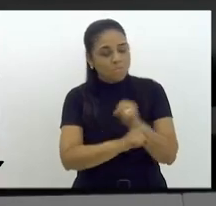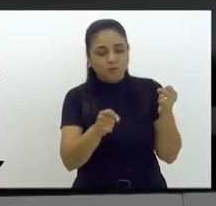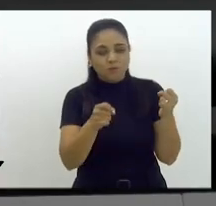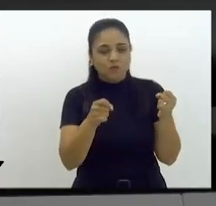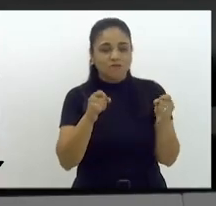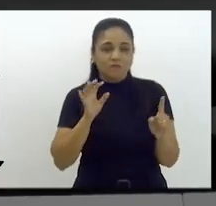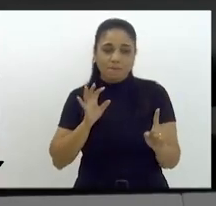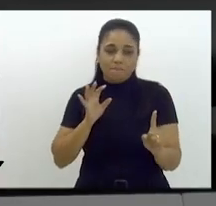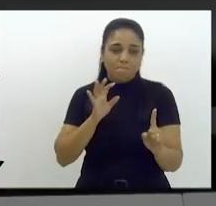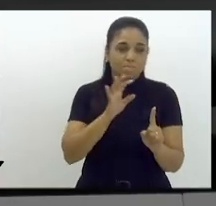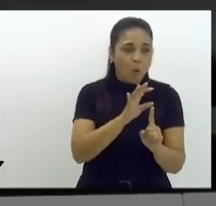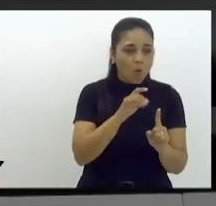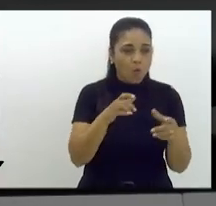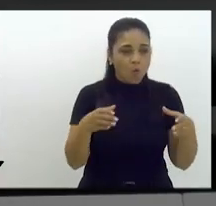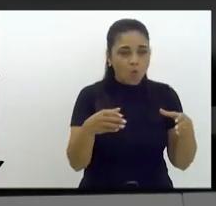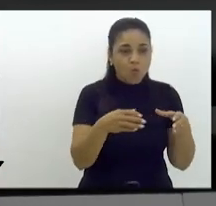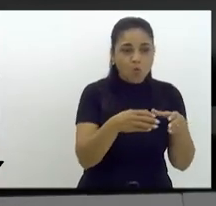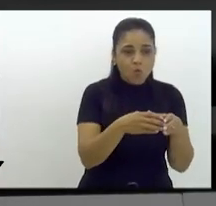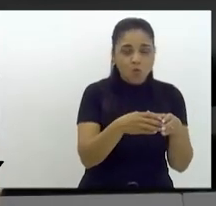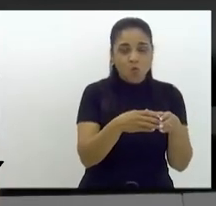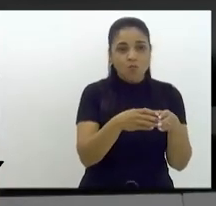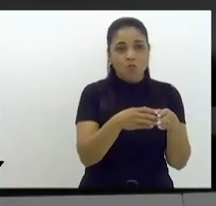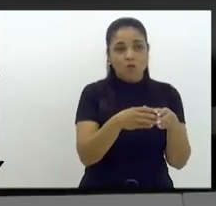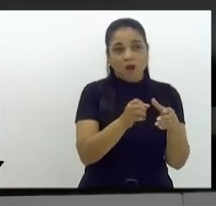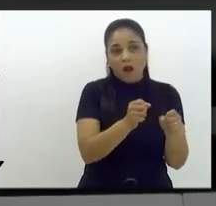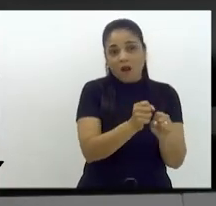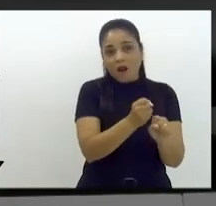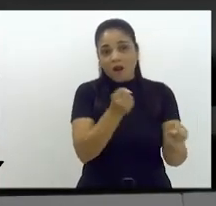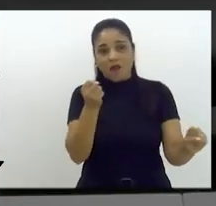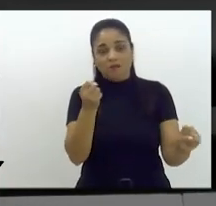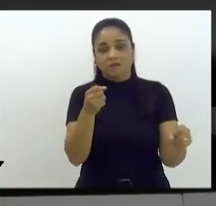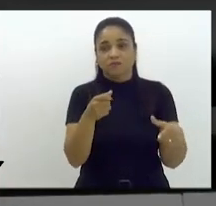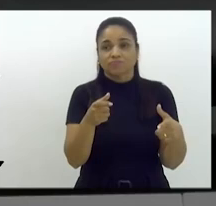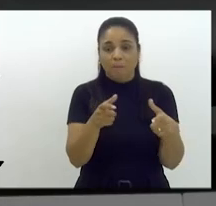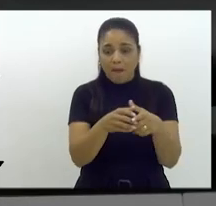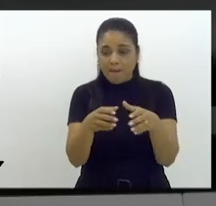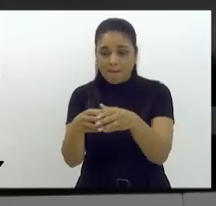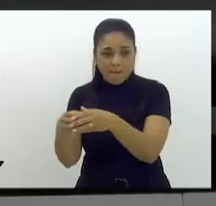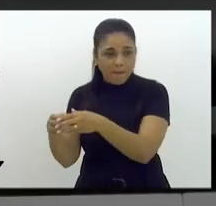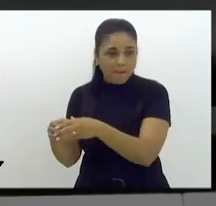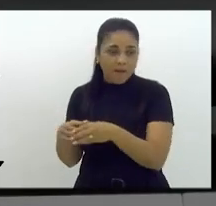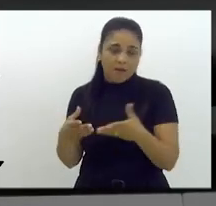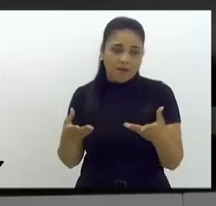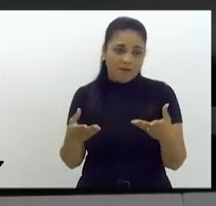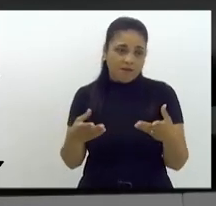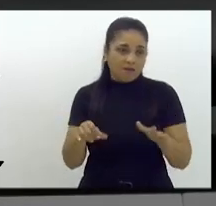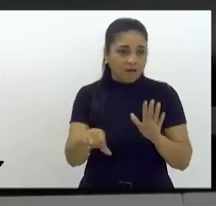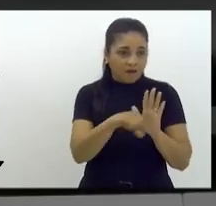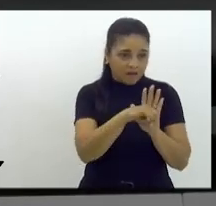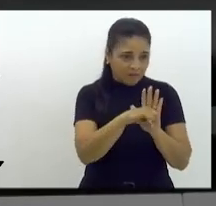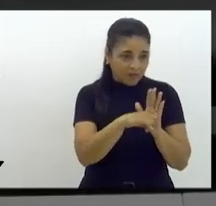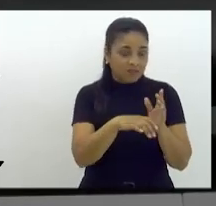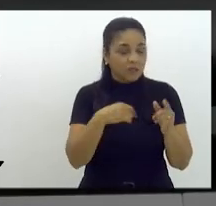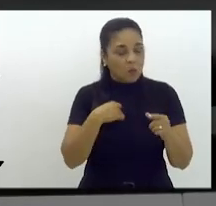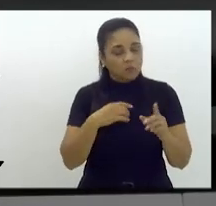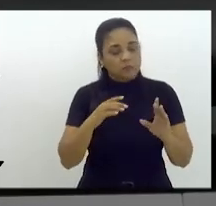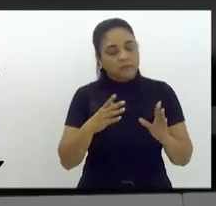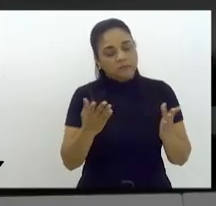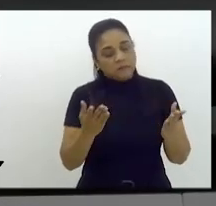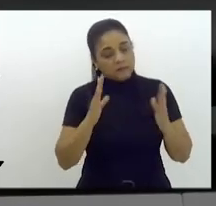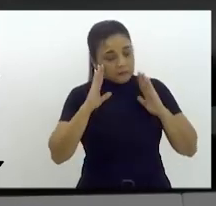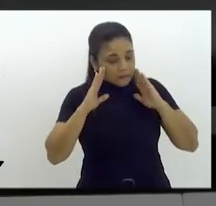reprimento estatal para um grupo tão grande de pessoas para um fato criminosa então que nós estamos nesses casos específico nós tentamos